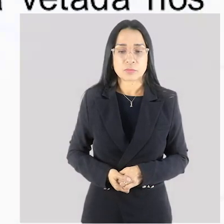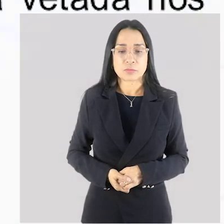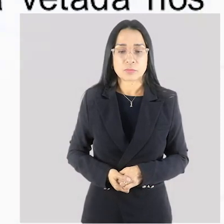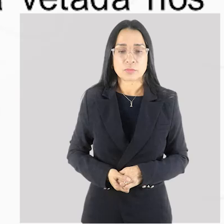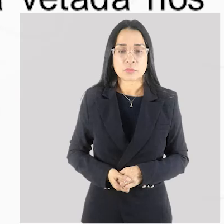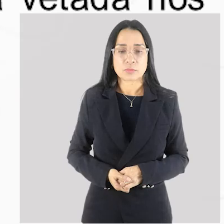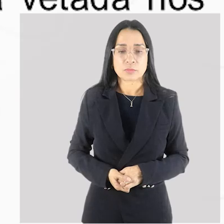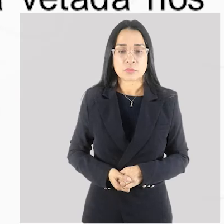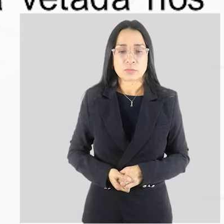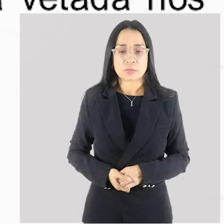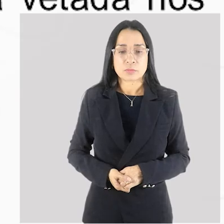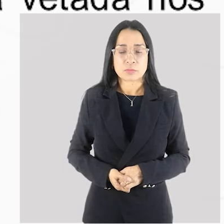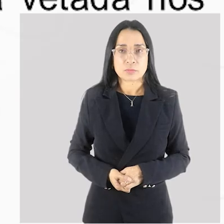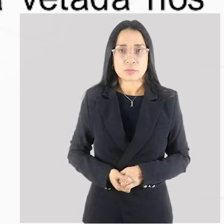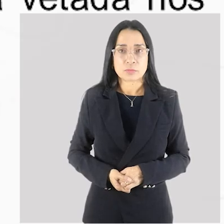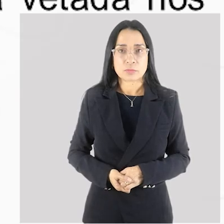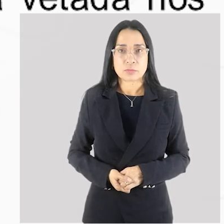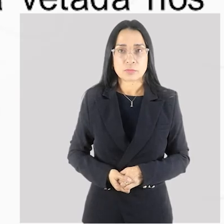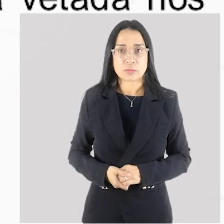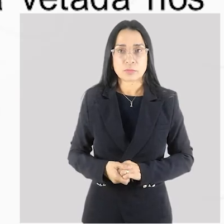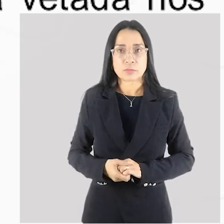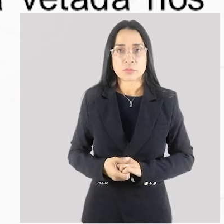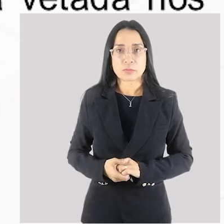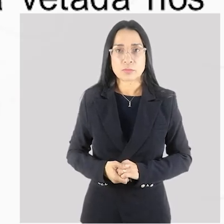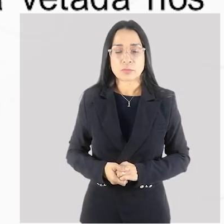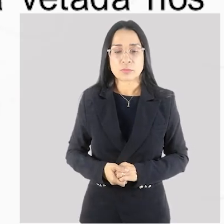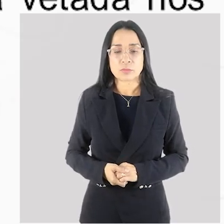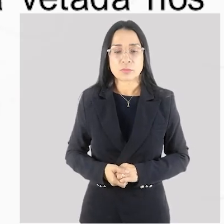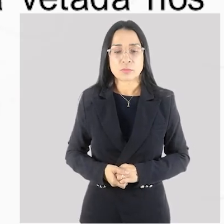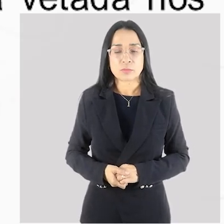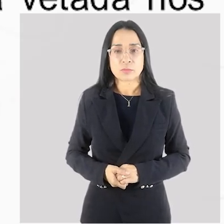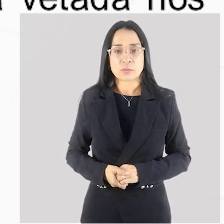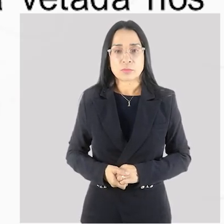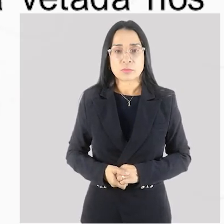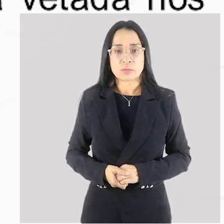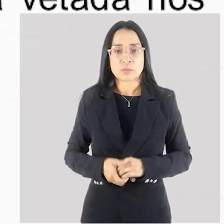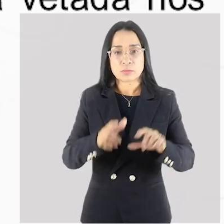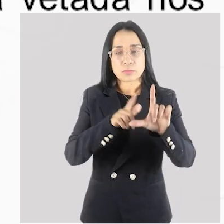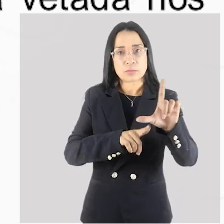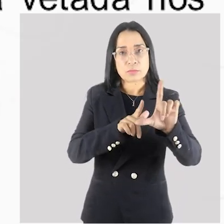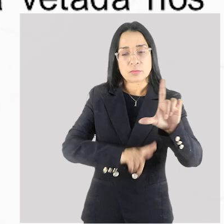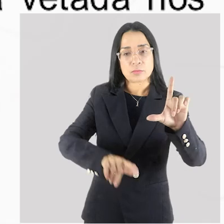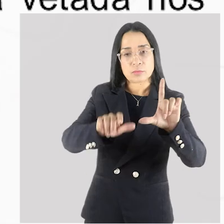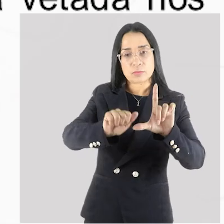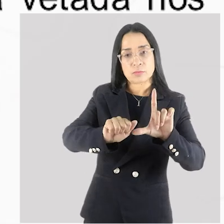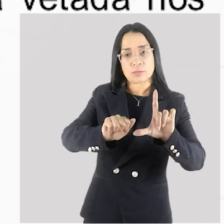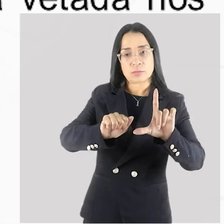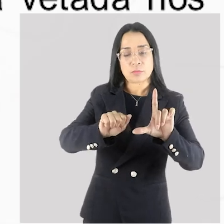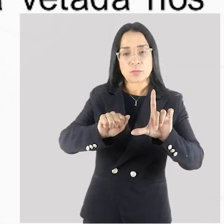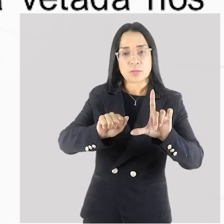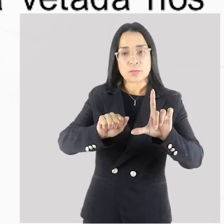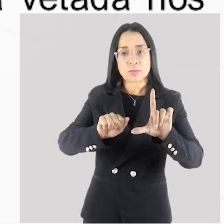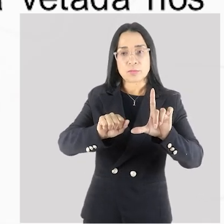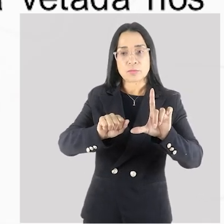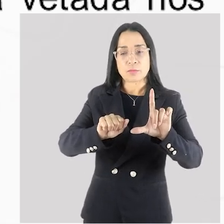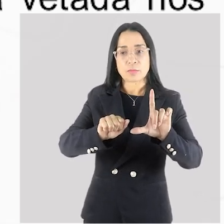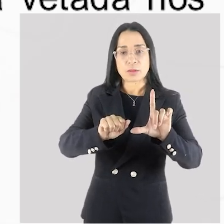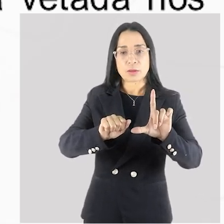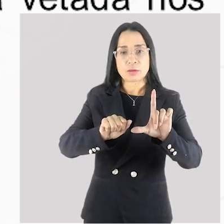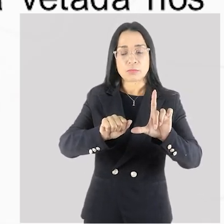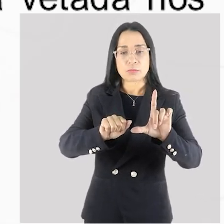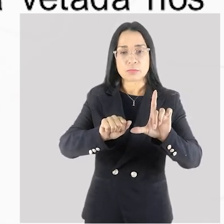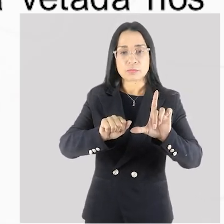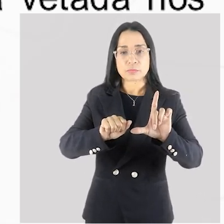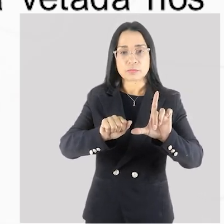Quanto aos Jogos Olímpicos disputados na Grécia Antiga, é correto assinalar que, letra A, as competições eram